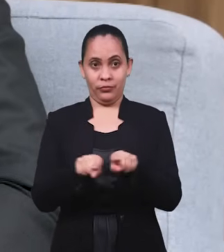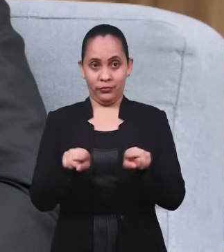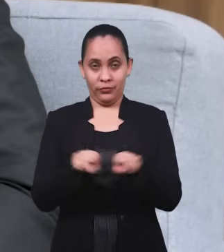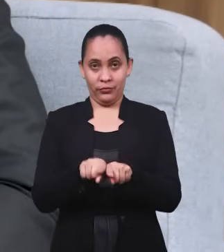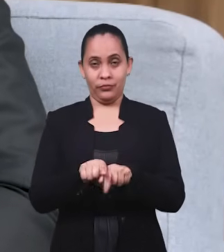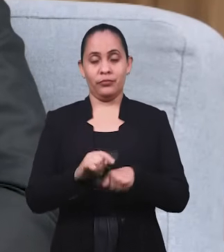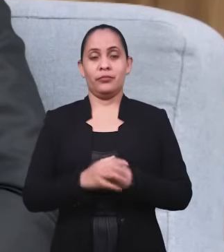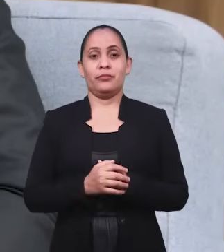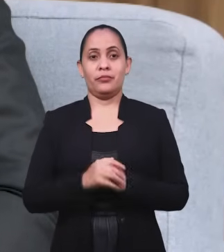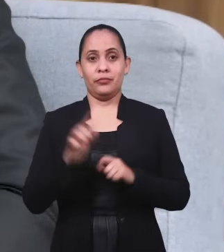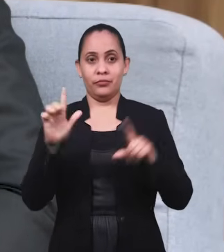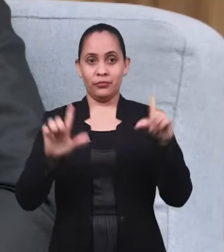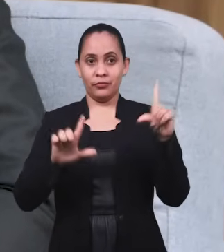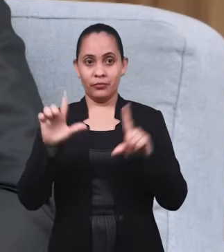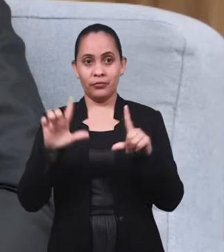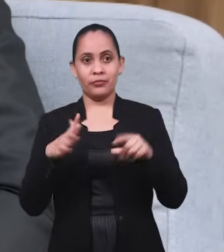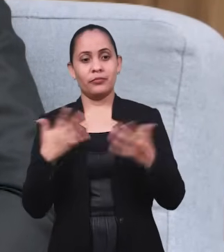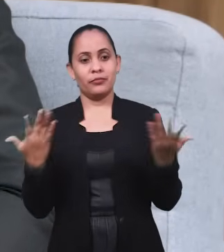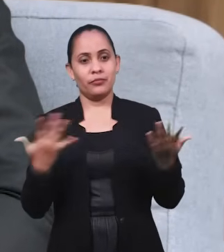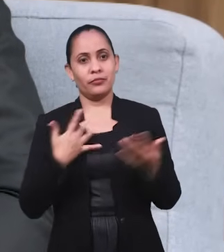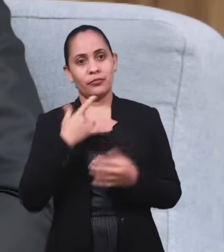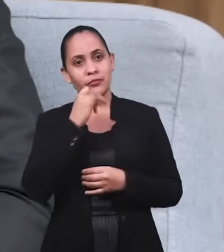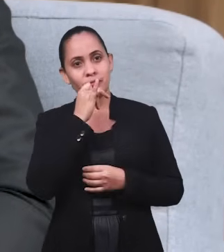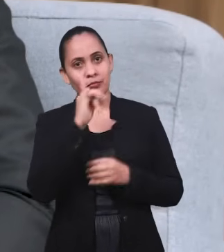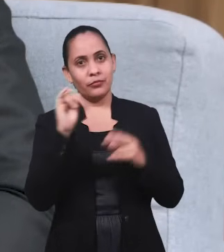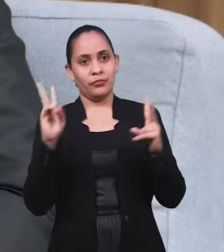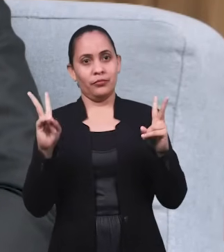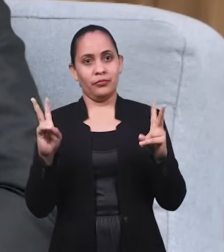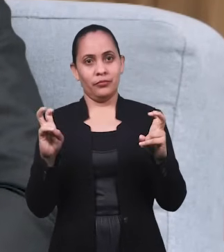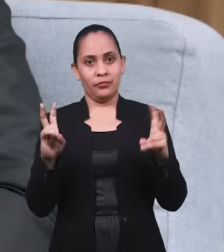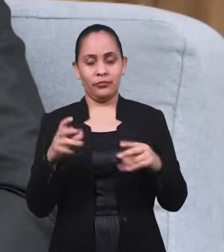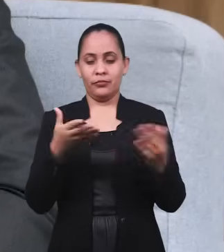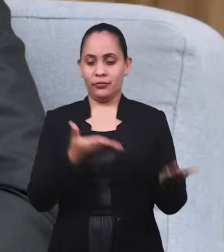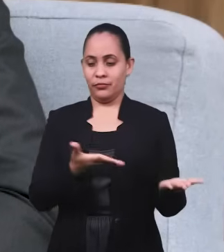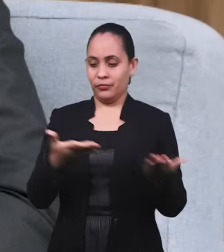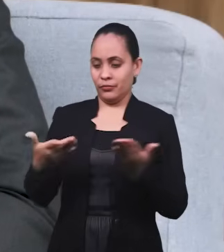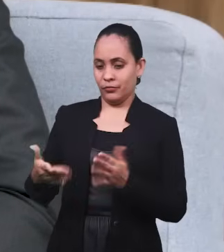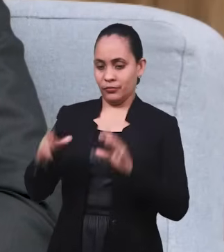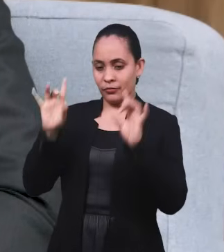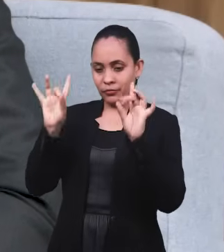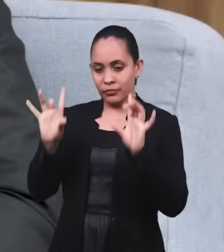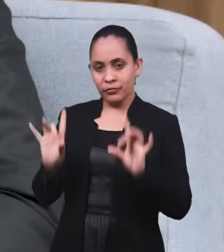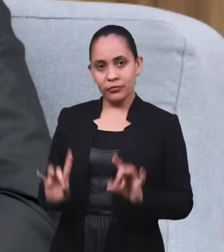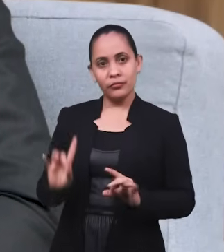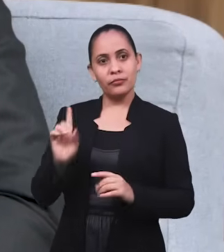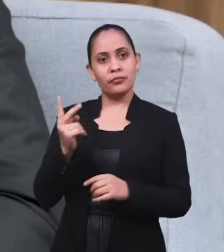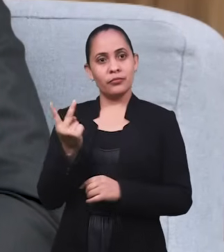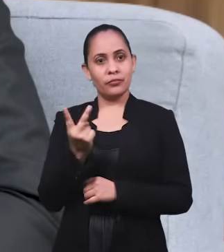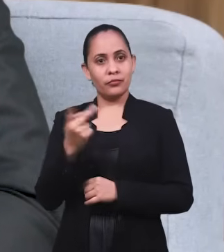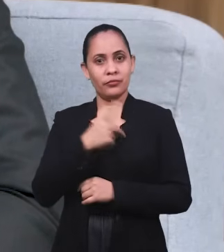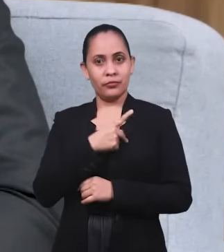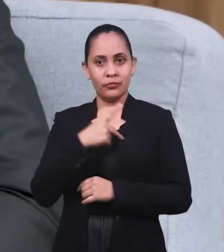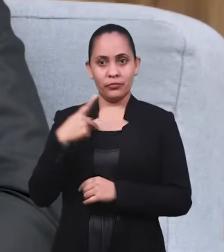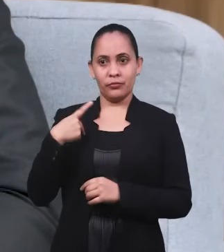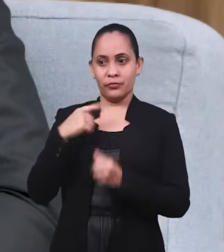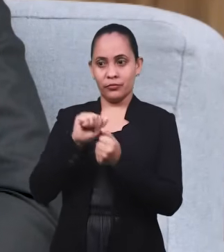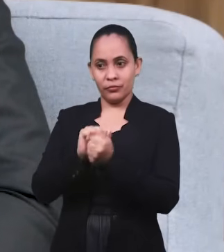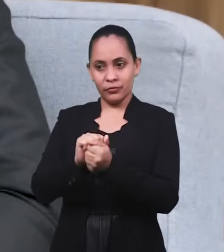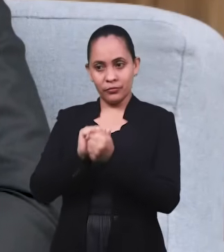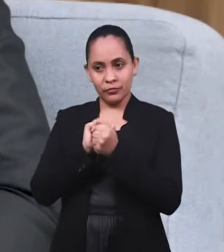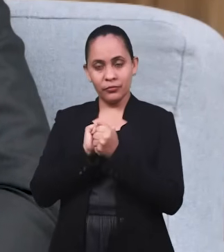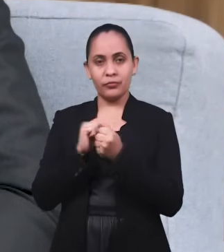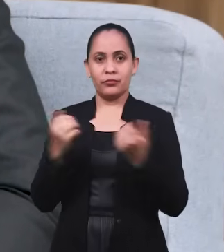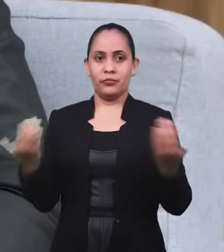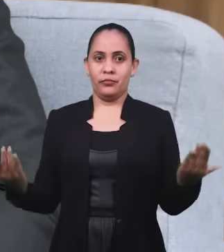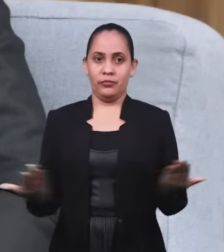comentando este programa. Para falar deste tema, temos dois convidados especiais, dois pastores que estarão conosco